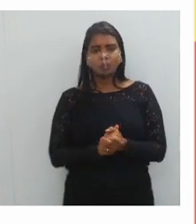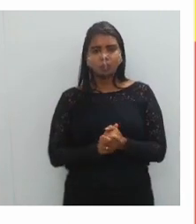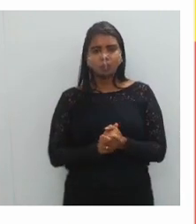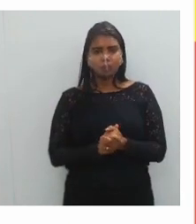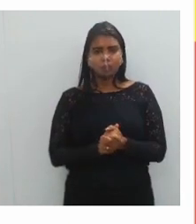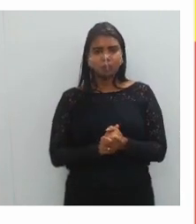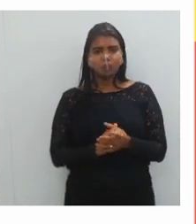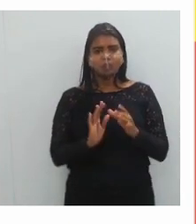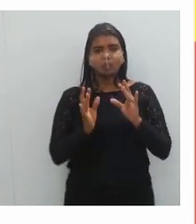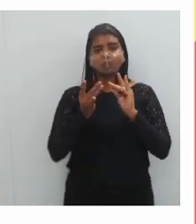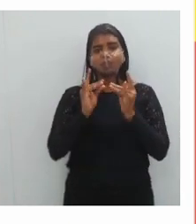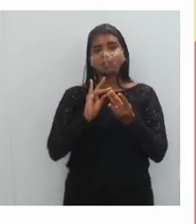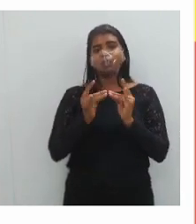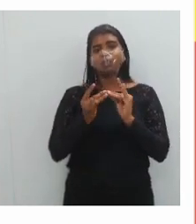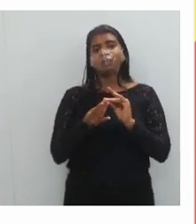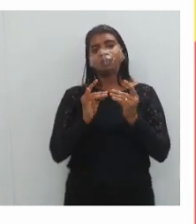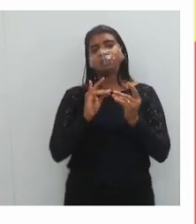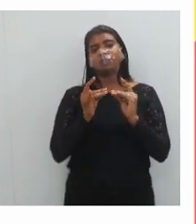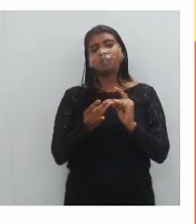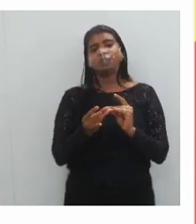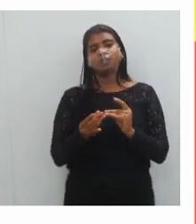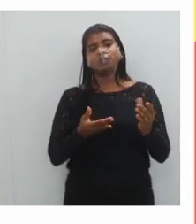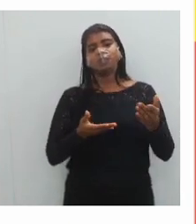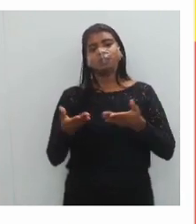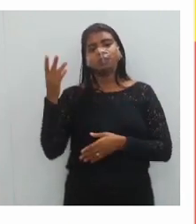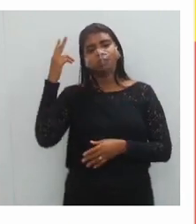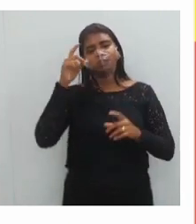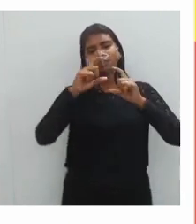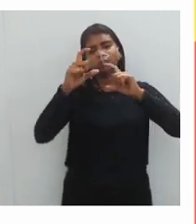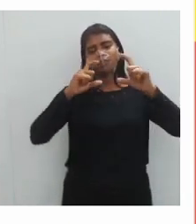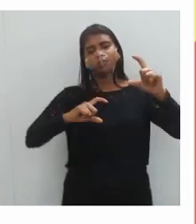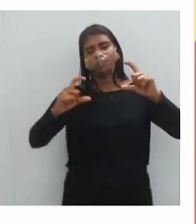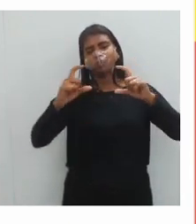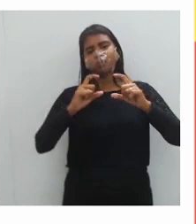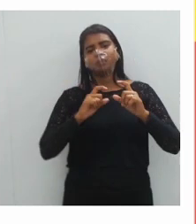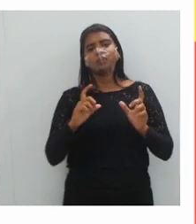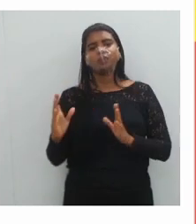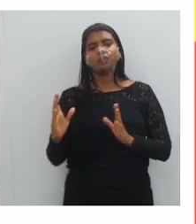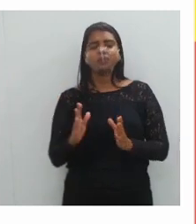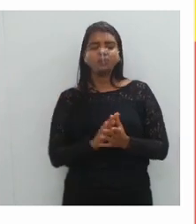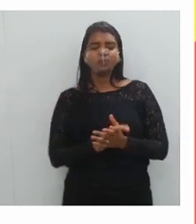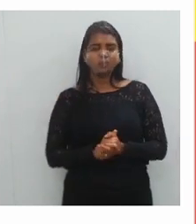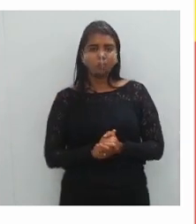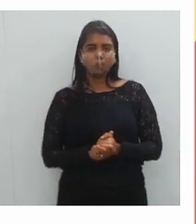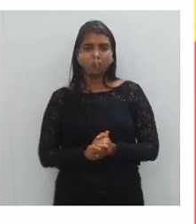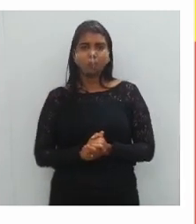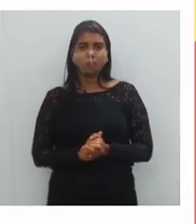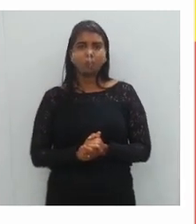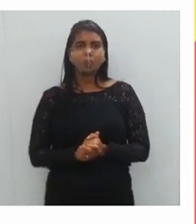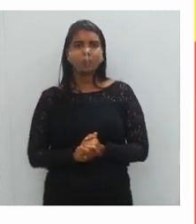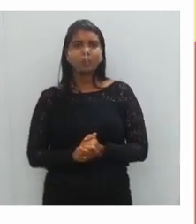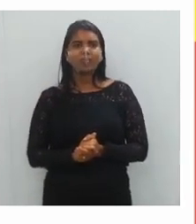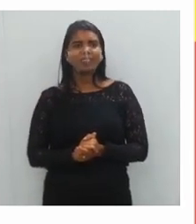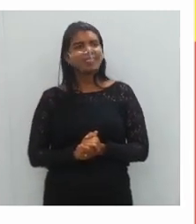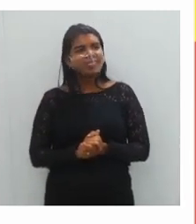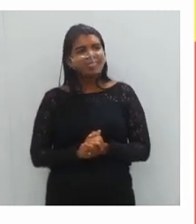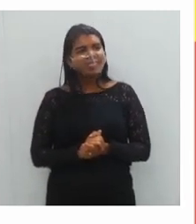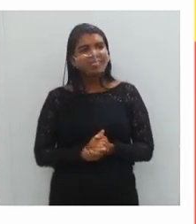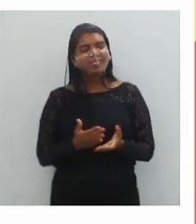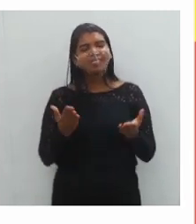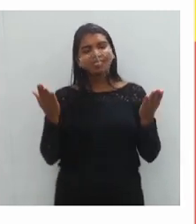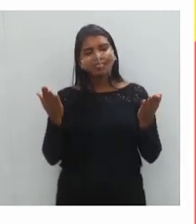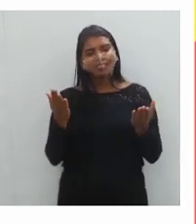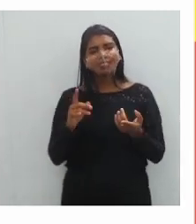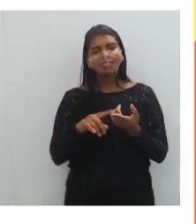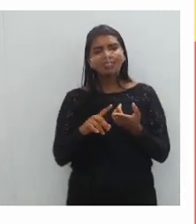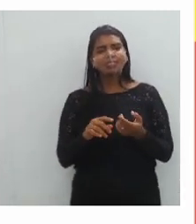dá dinamicidade e movimento à história, tá? Então, os sons, né? E